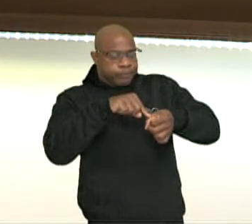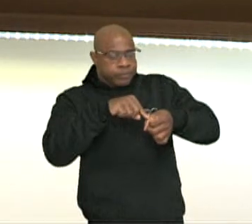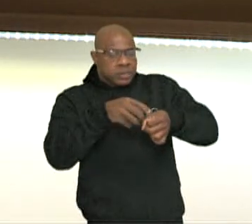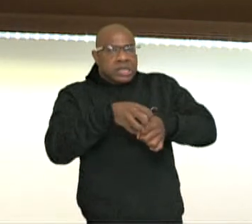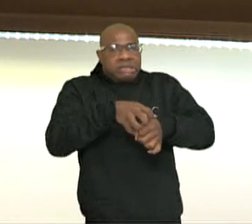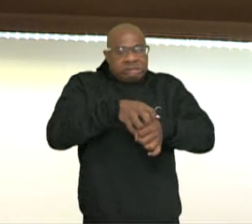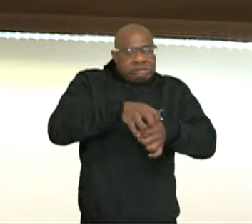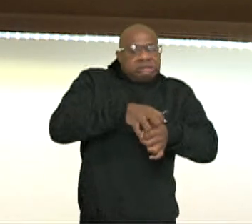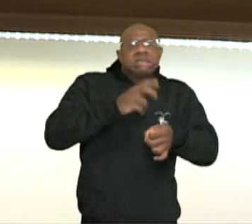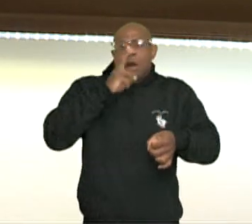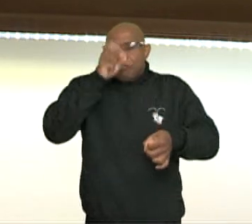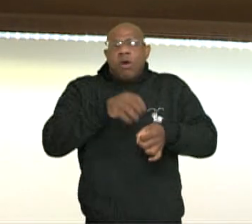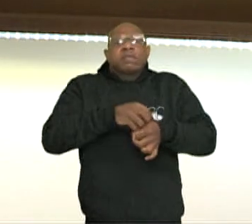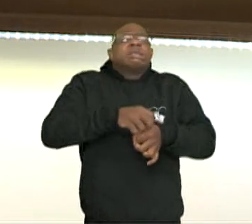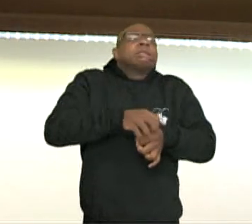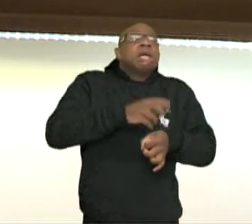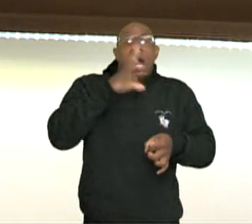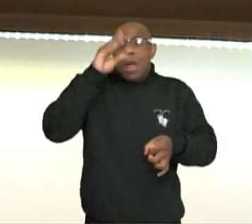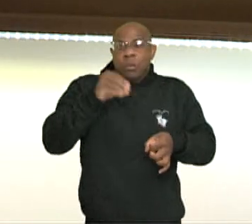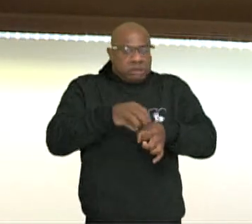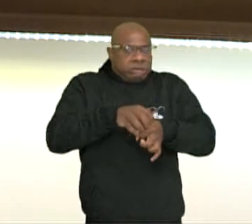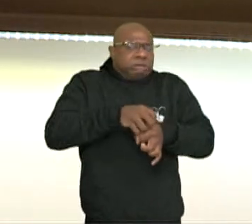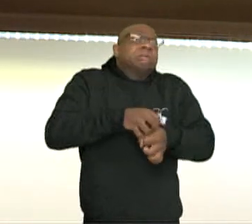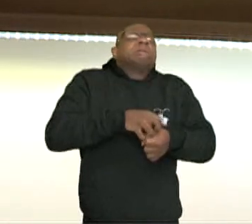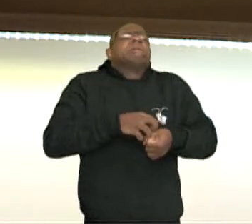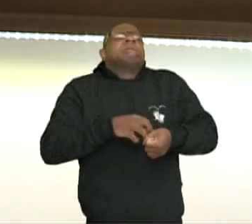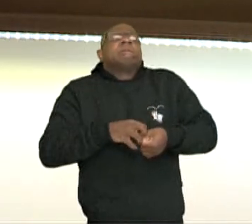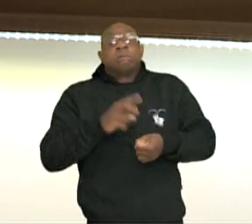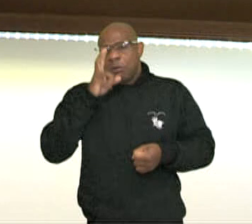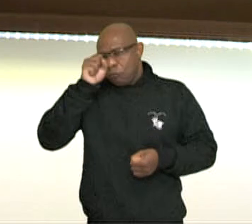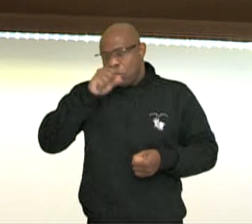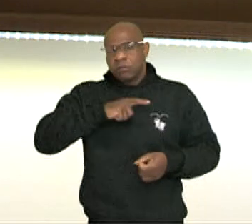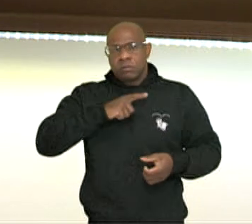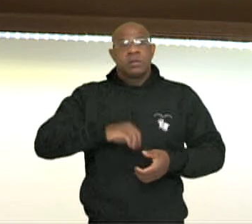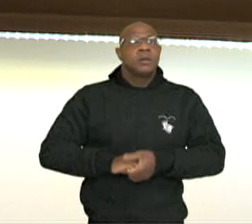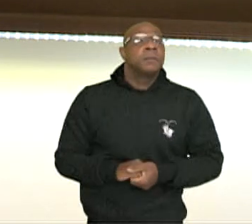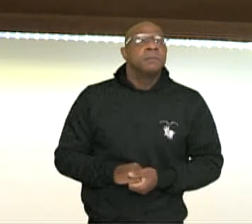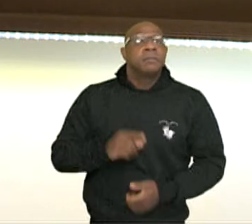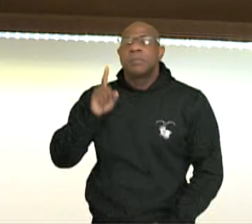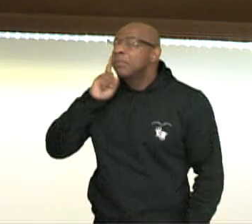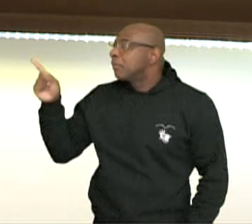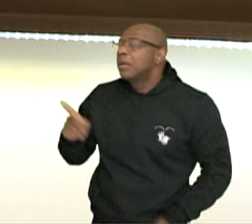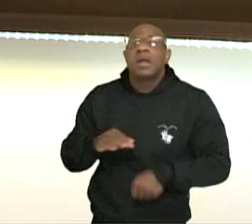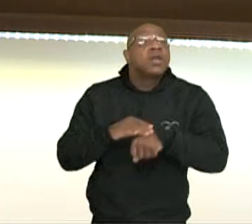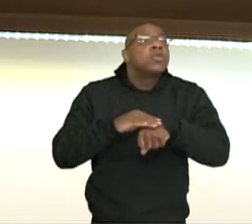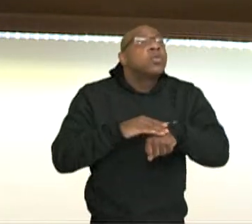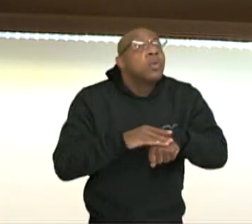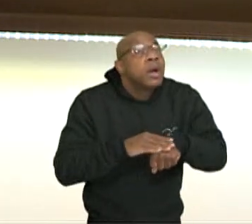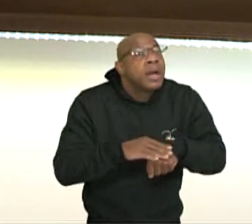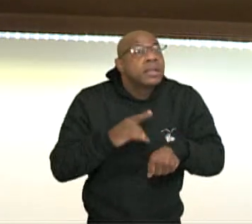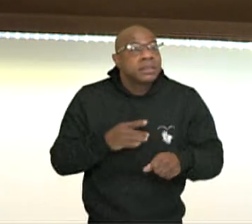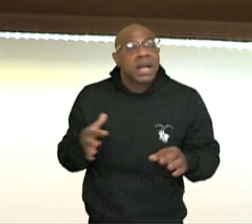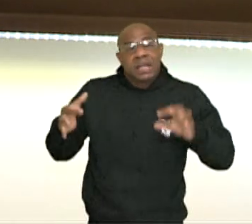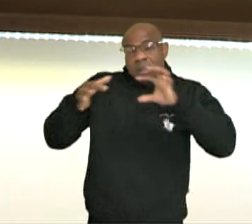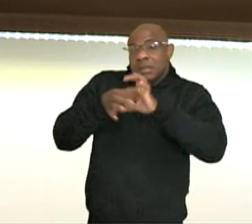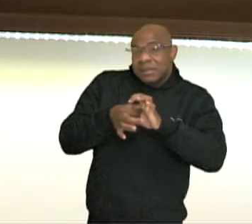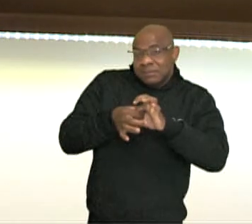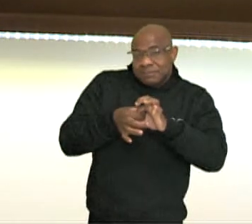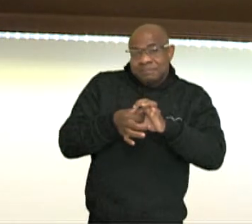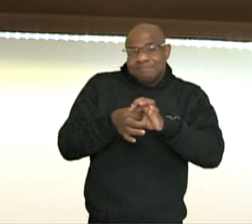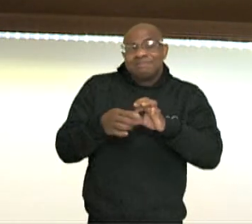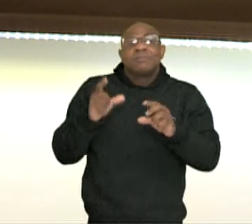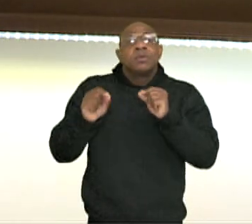mais intensa, então, à noite. Muito bem, essa doença ela está associada aí com muita